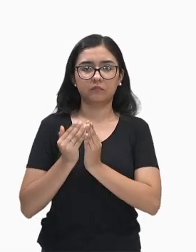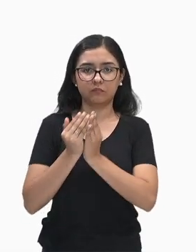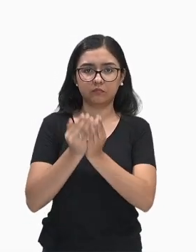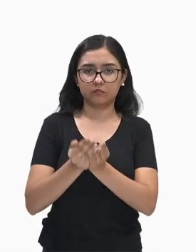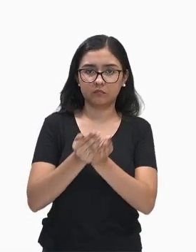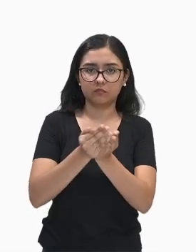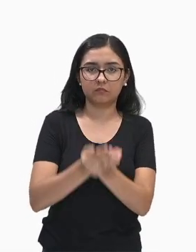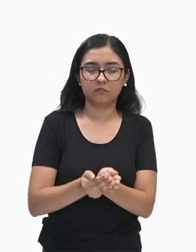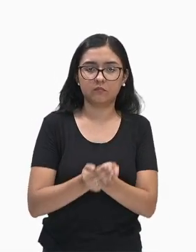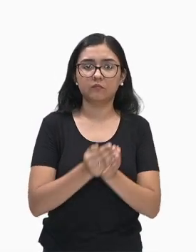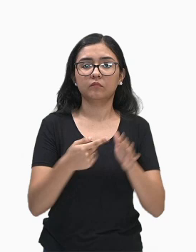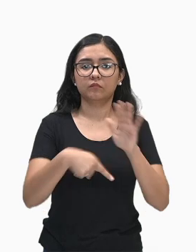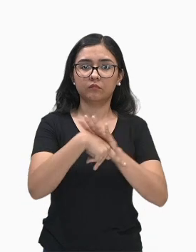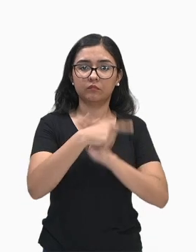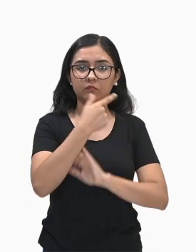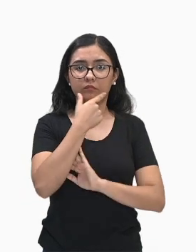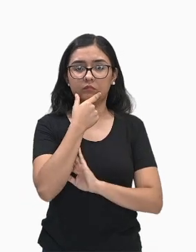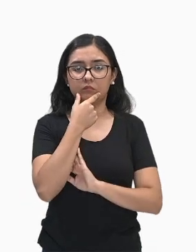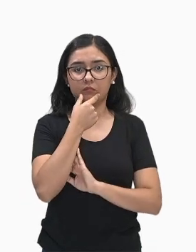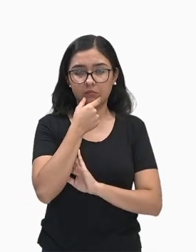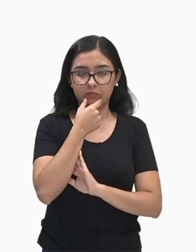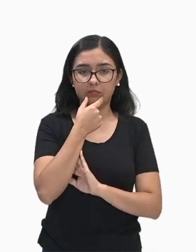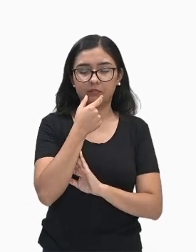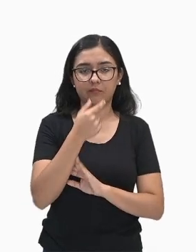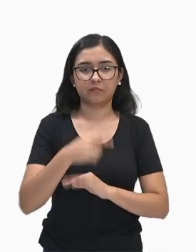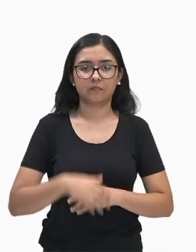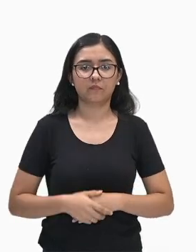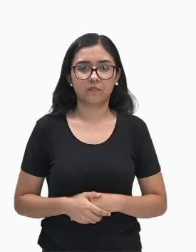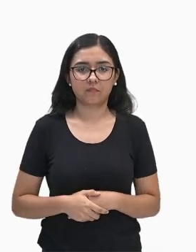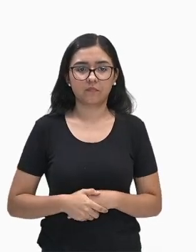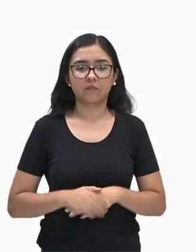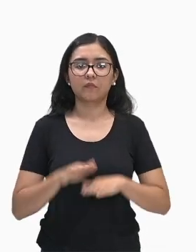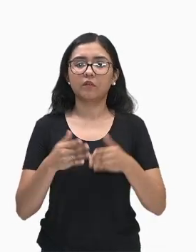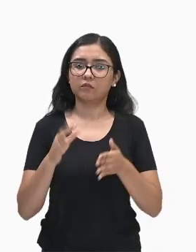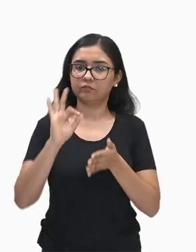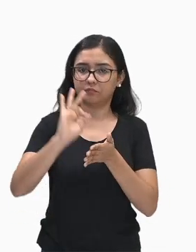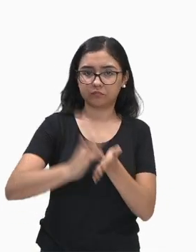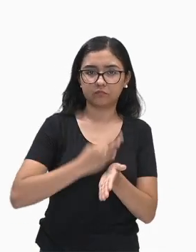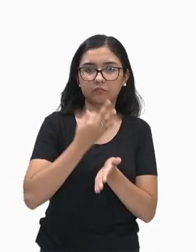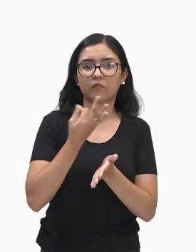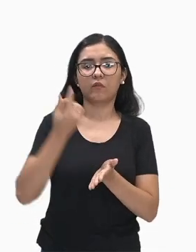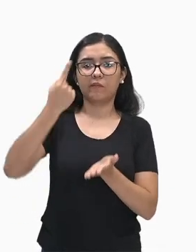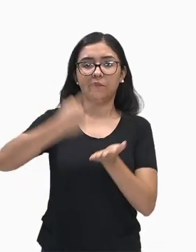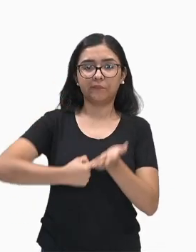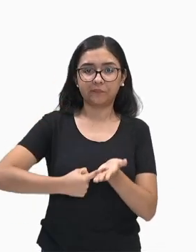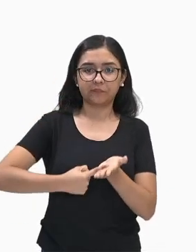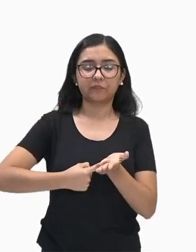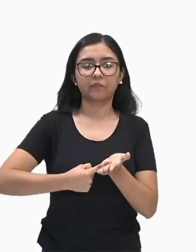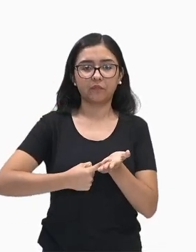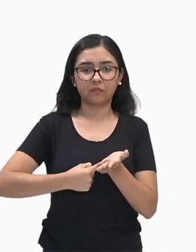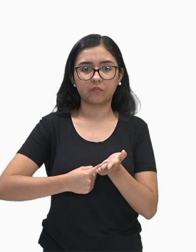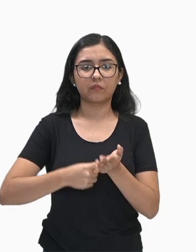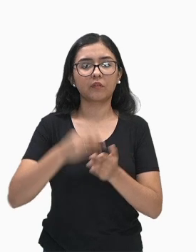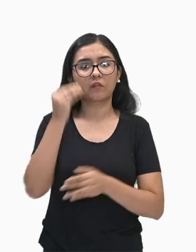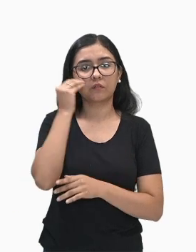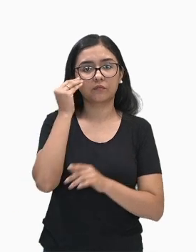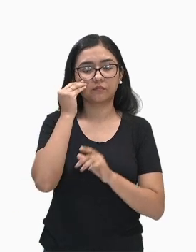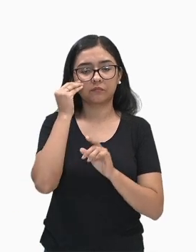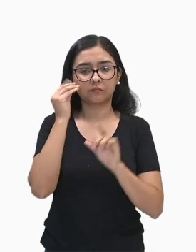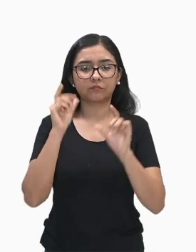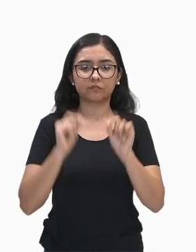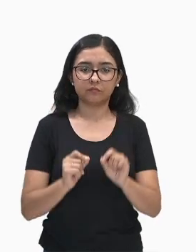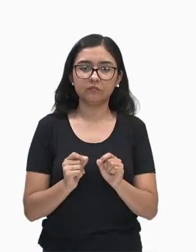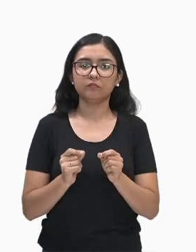Inglaterra e aos que de lá viessem. Assinou um acordo com a Grã-Bretanha que previa o embarque da